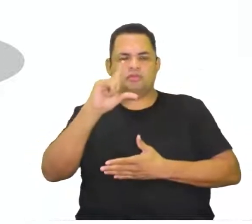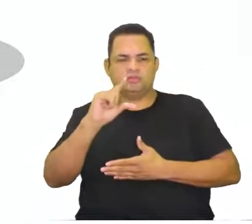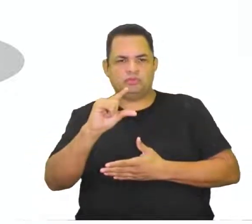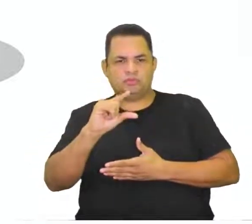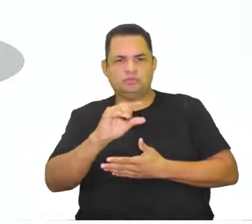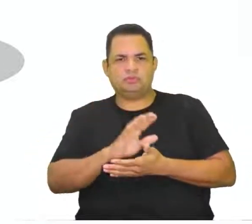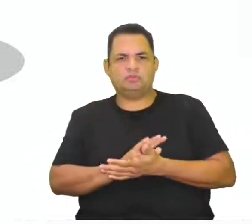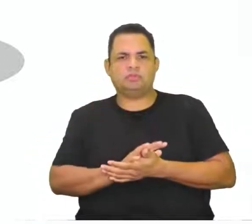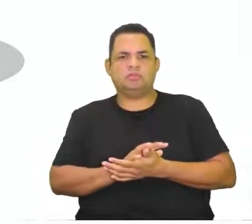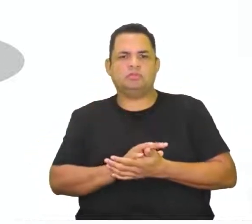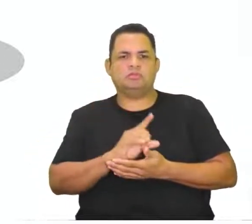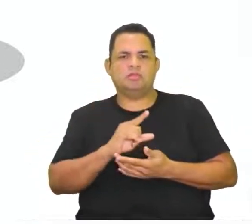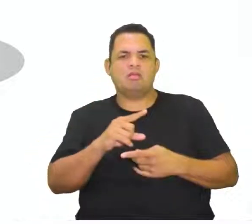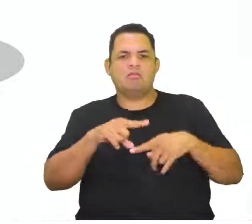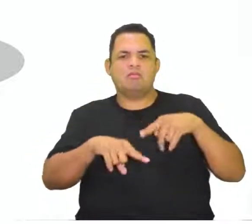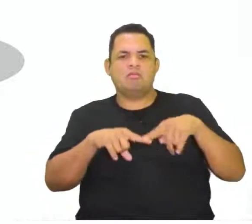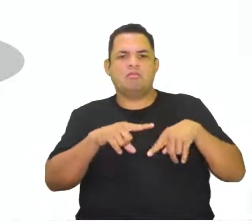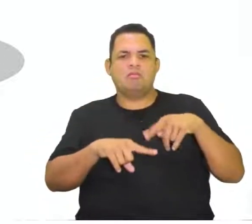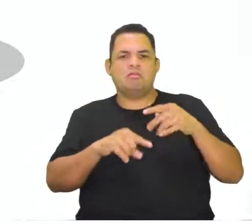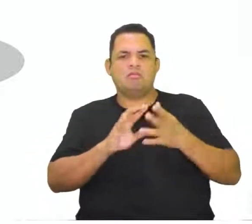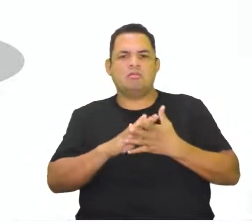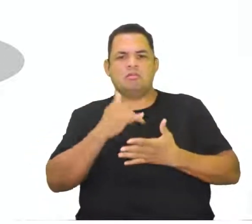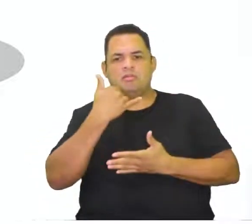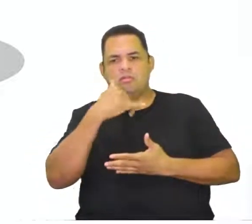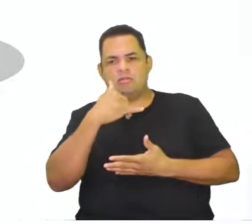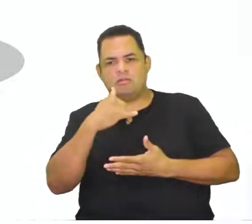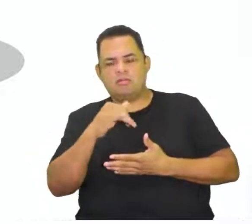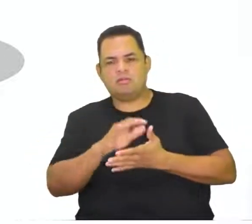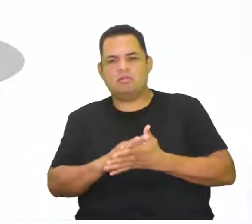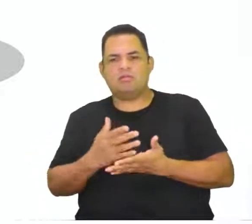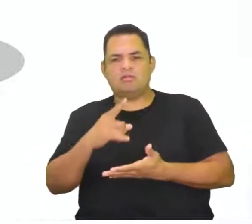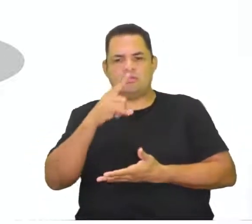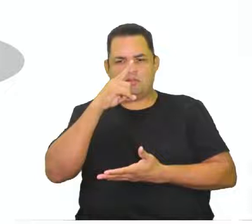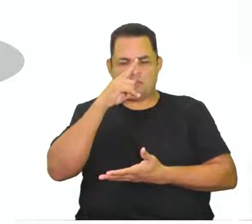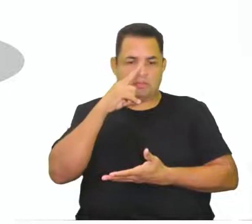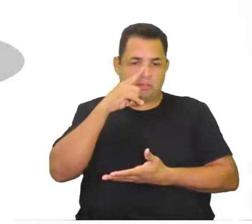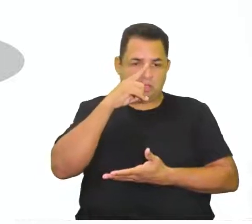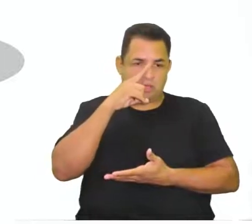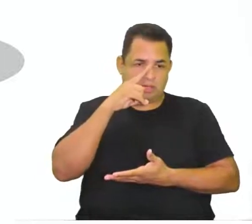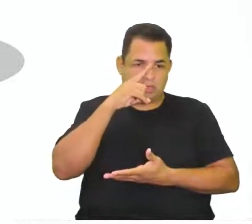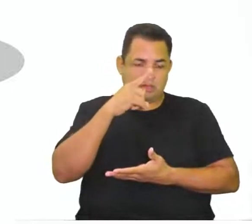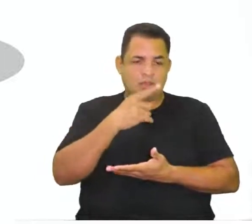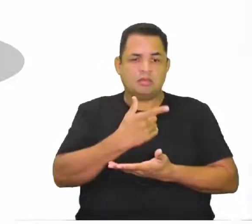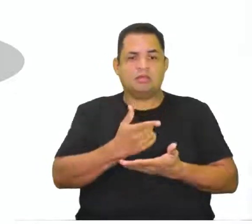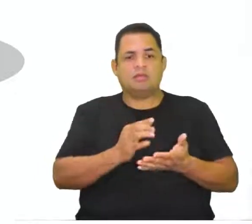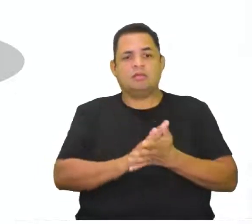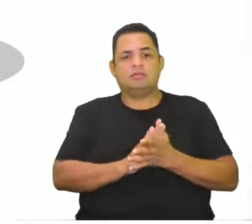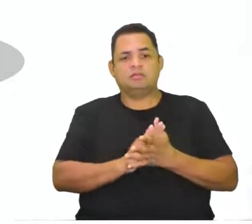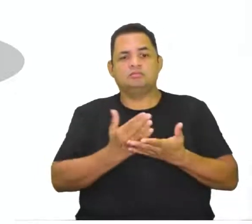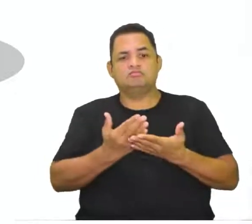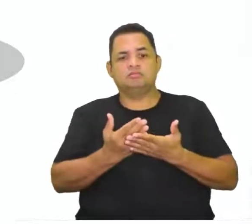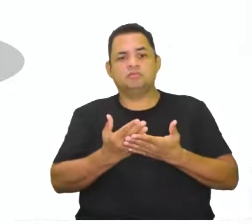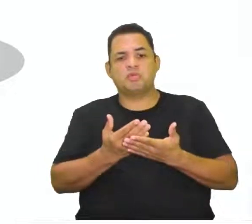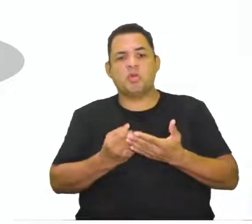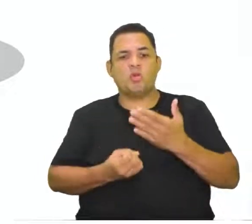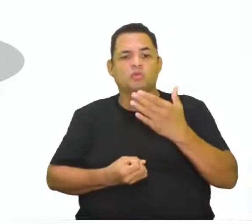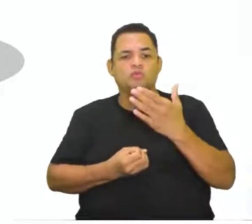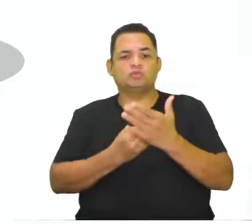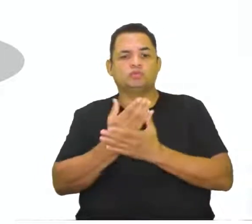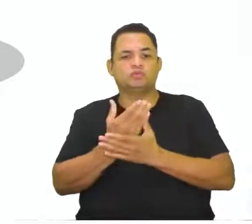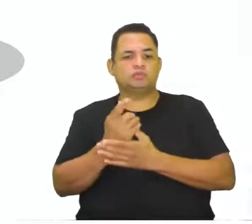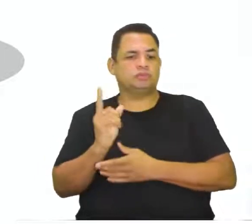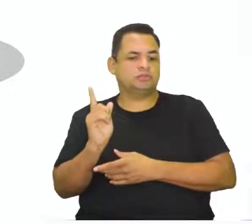redução de materiais, de energia, de toxicidade, fontes não